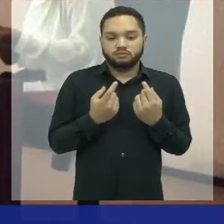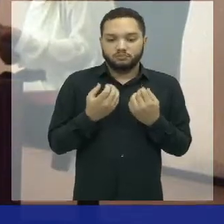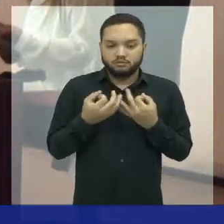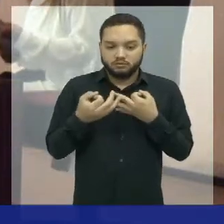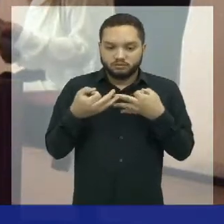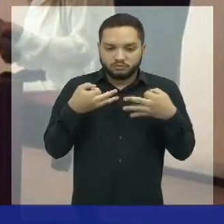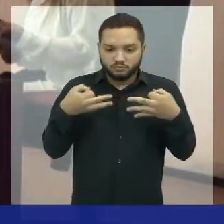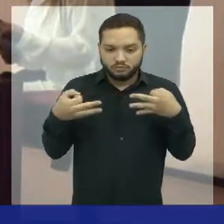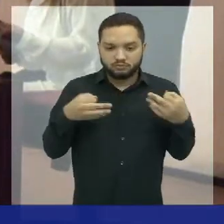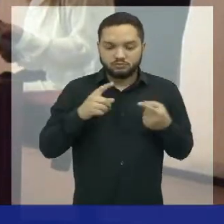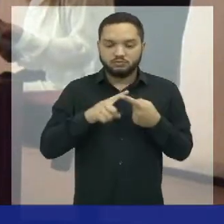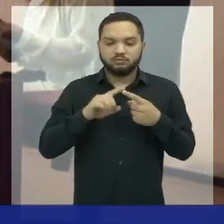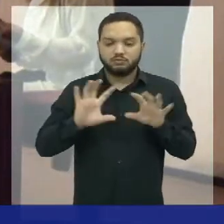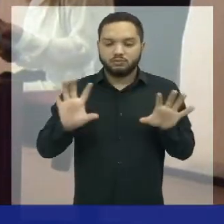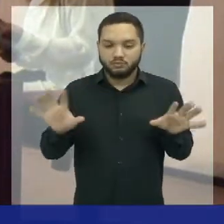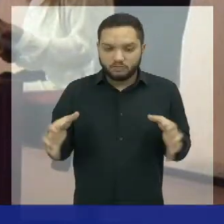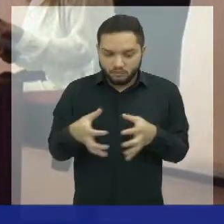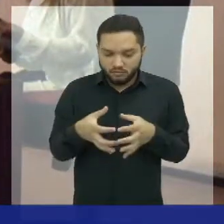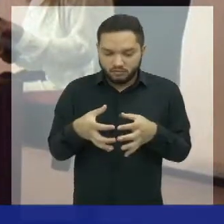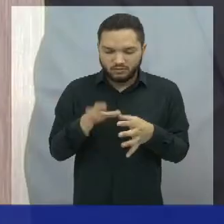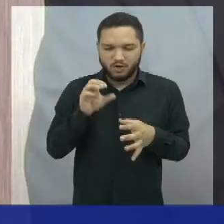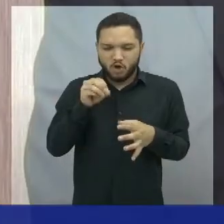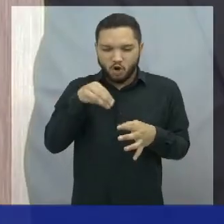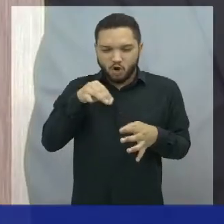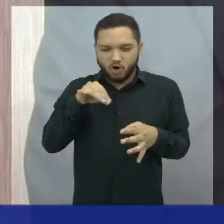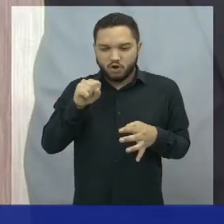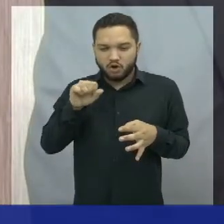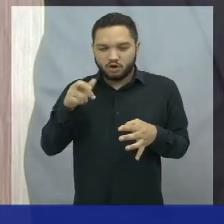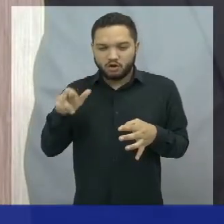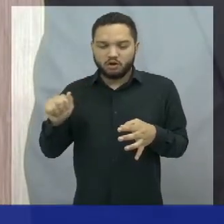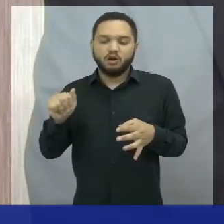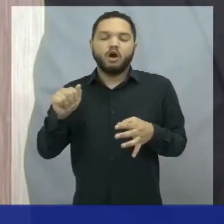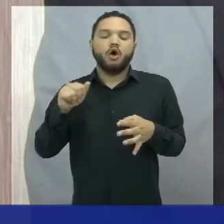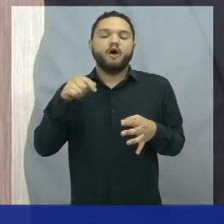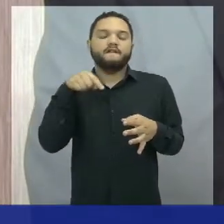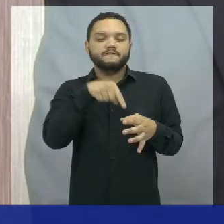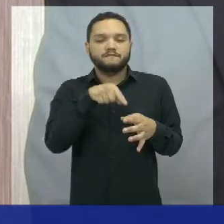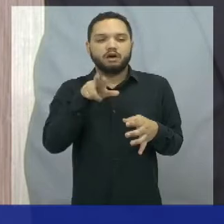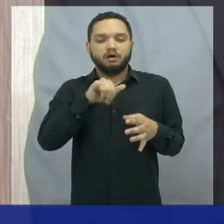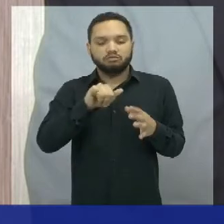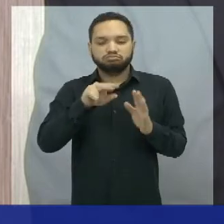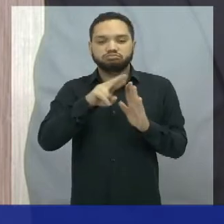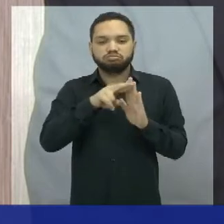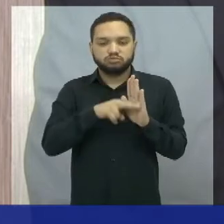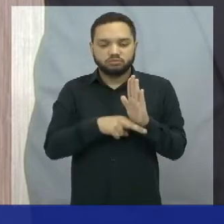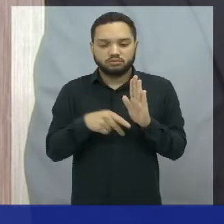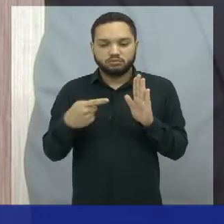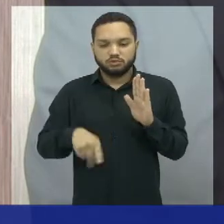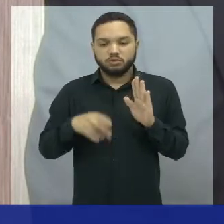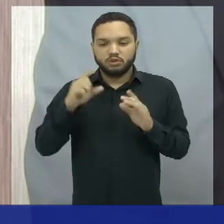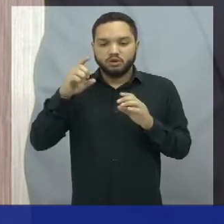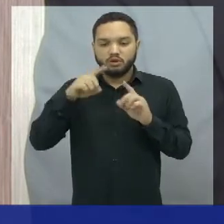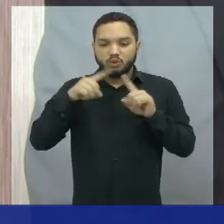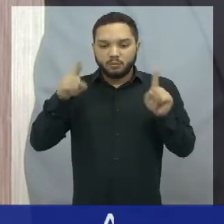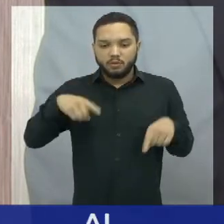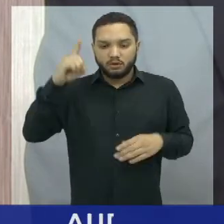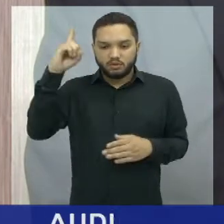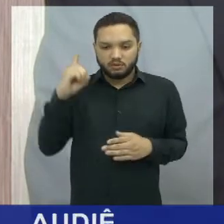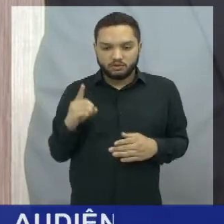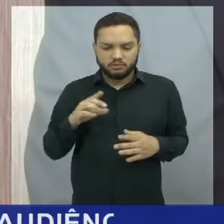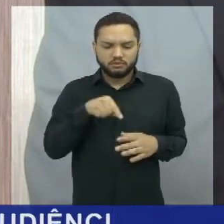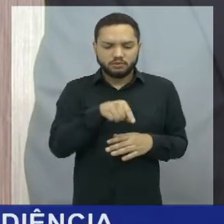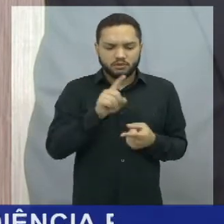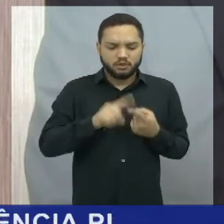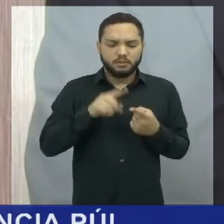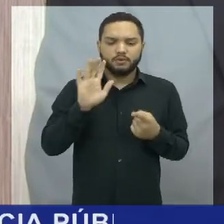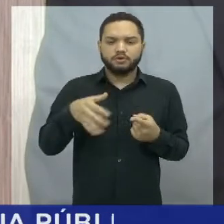própria comissão que vai regulamentar as matérias do plano diretor, tendo, inclusive, apresentado já sugestões